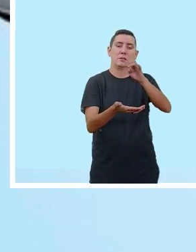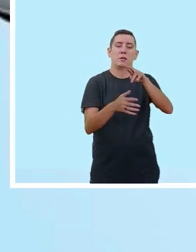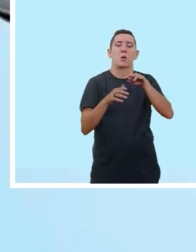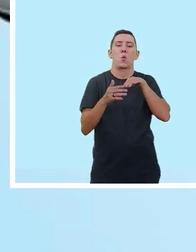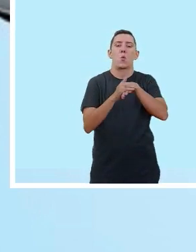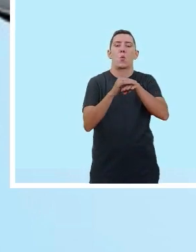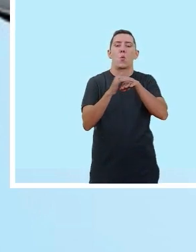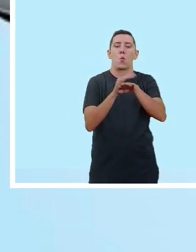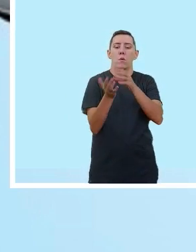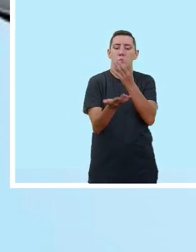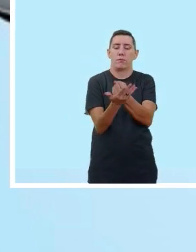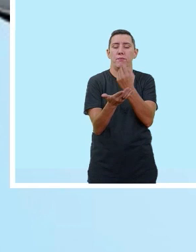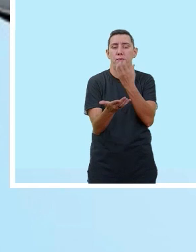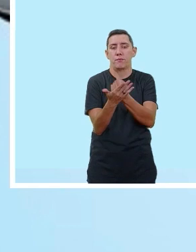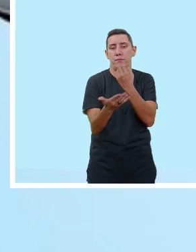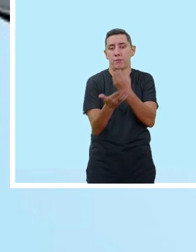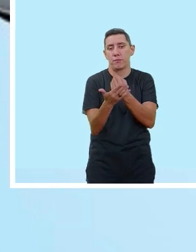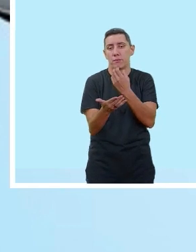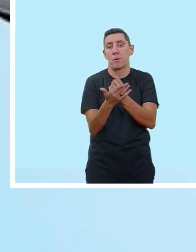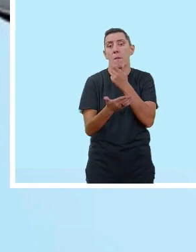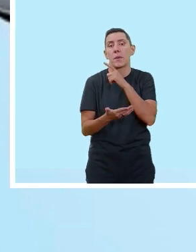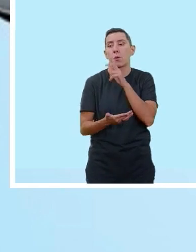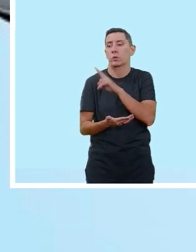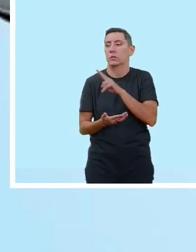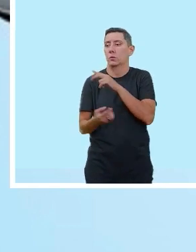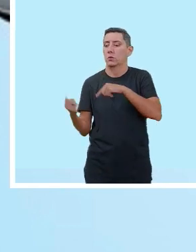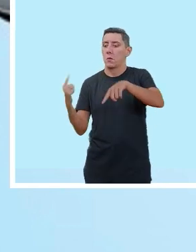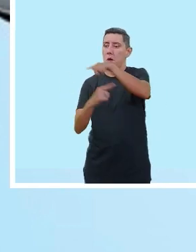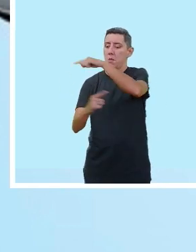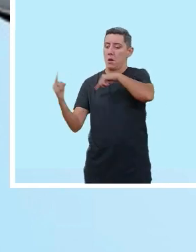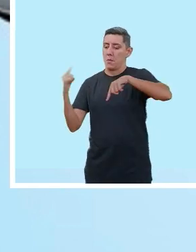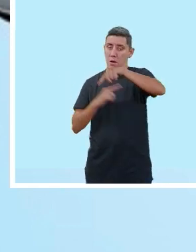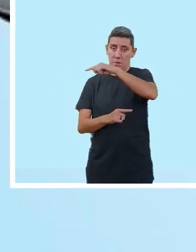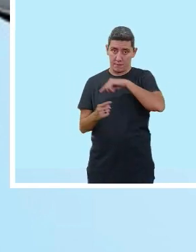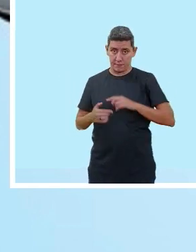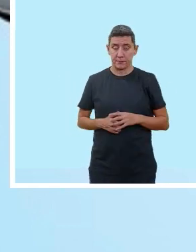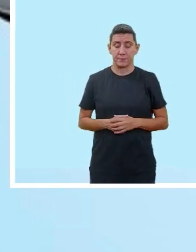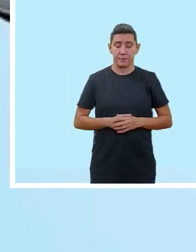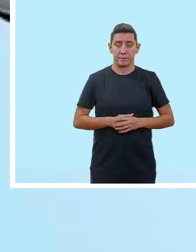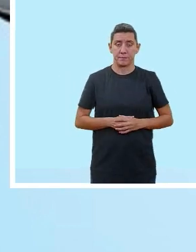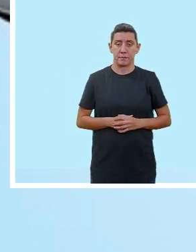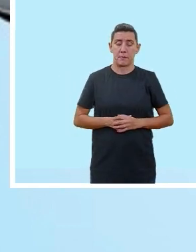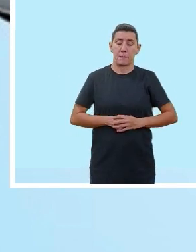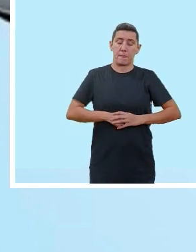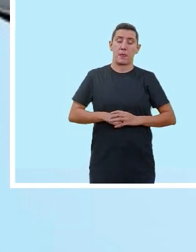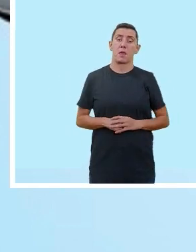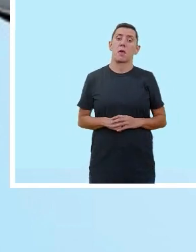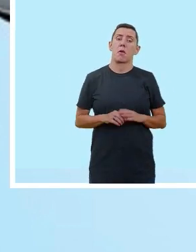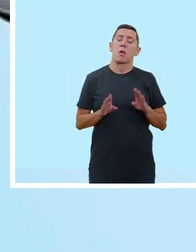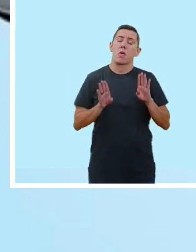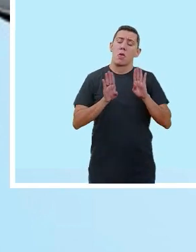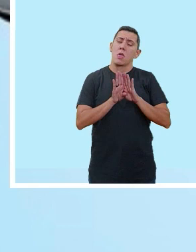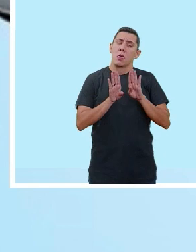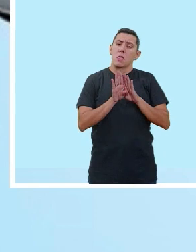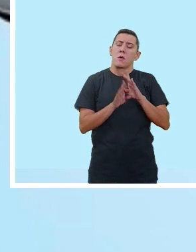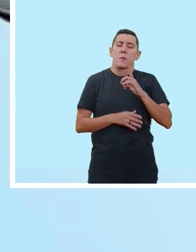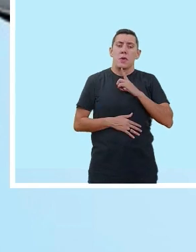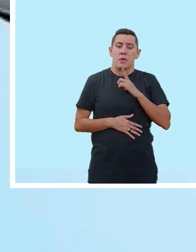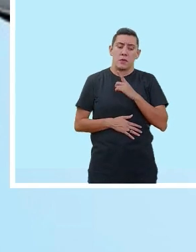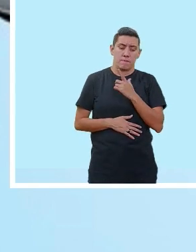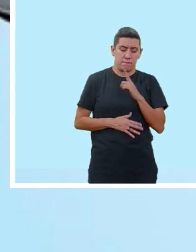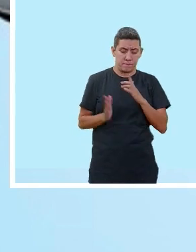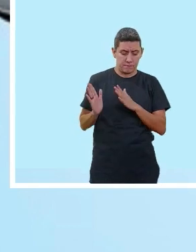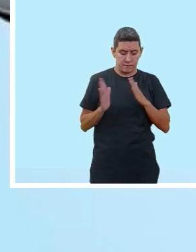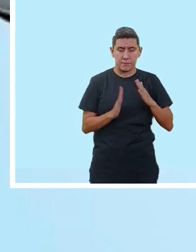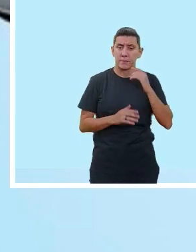permitindo assim com que você tenha um melhor uso da energia elétrica, né? Sem falar na operação indireta, por exemplo, né? Então, como